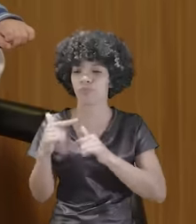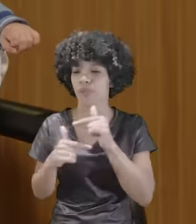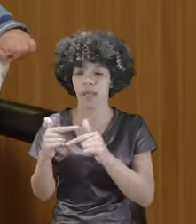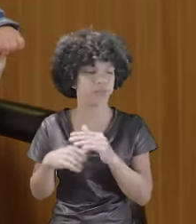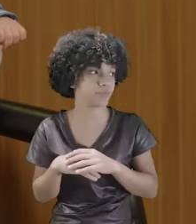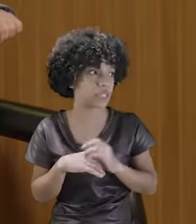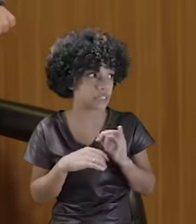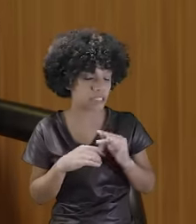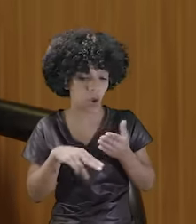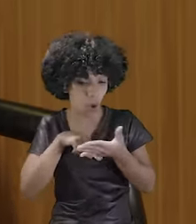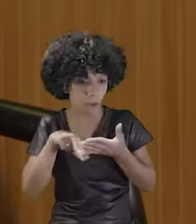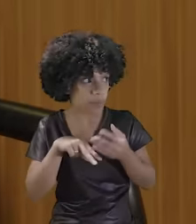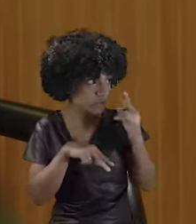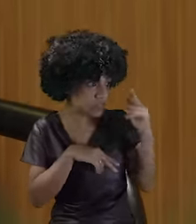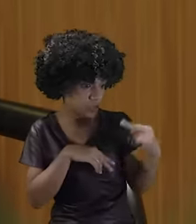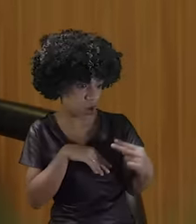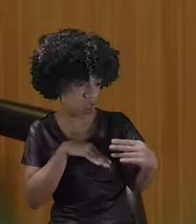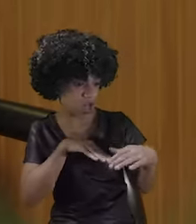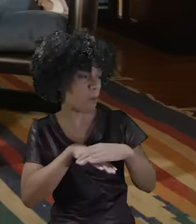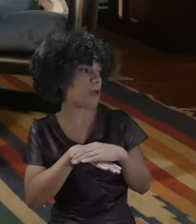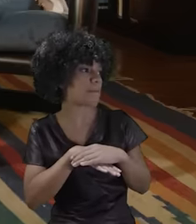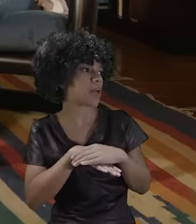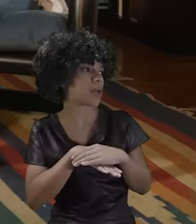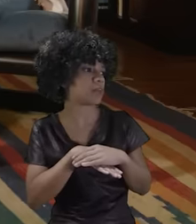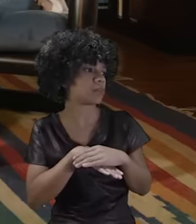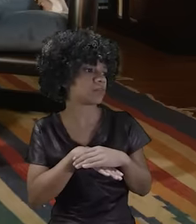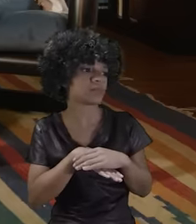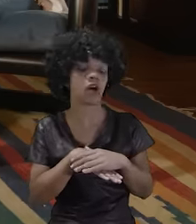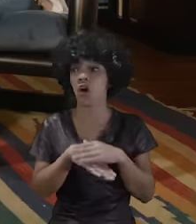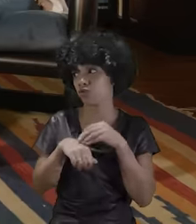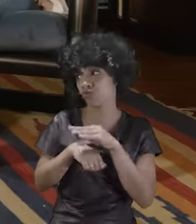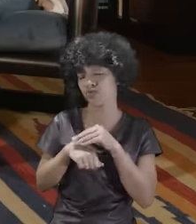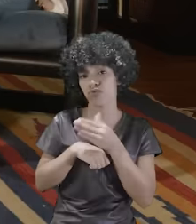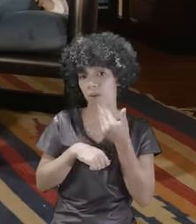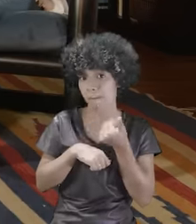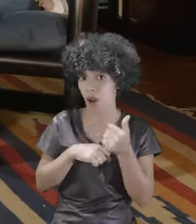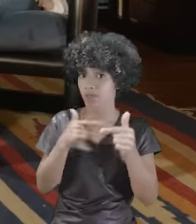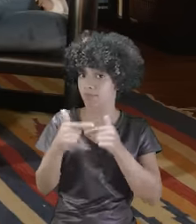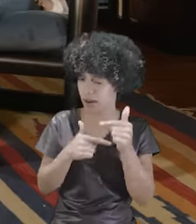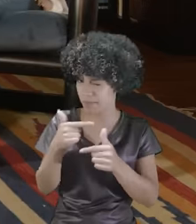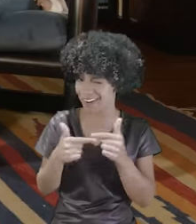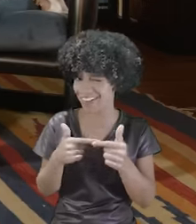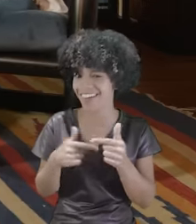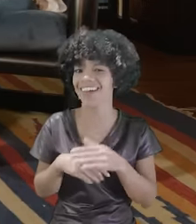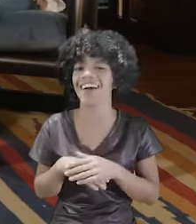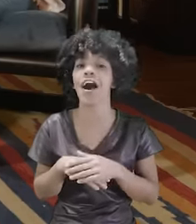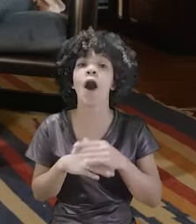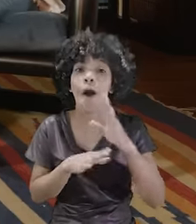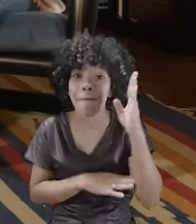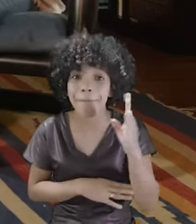estou com roupa curta você vai olhar no meu pé e não vão querer a Dona Dica melhor forma de você trabalhar